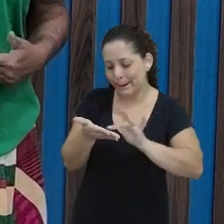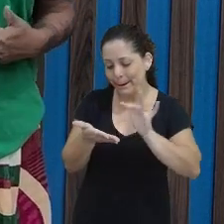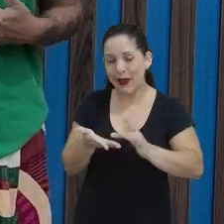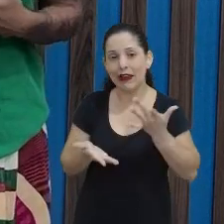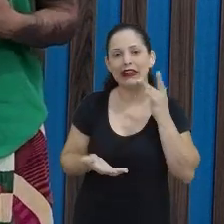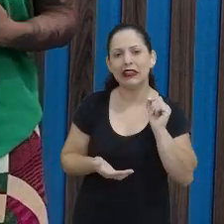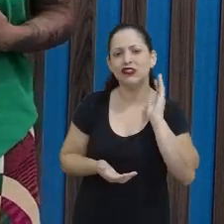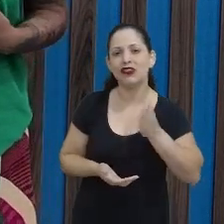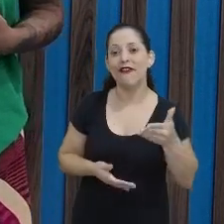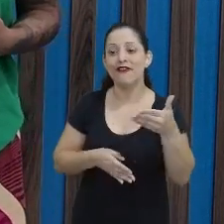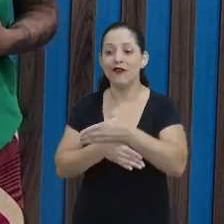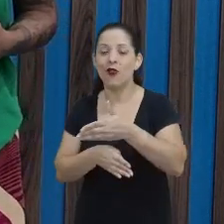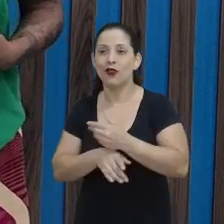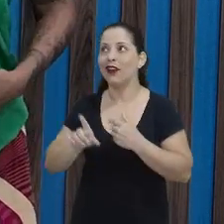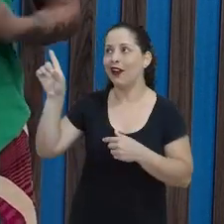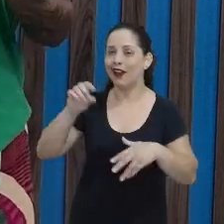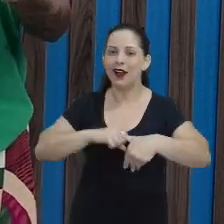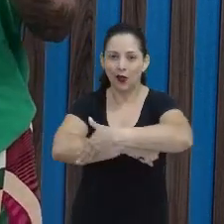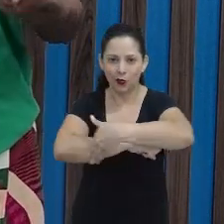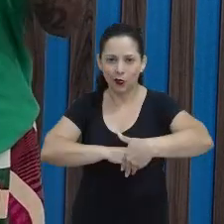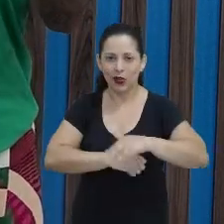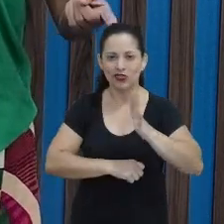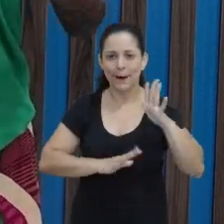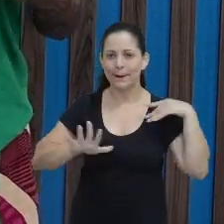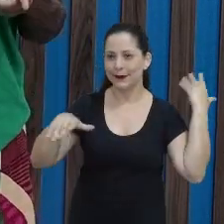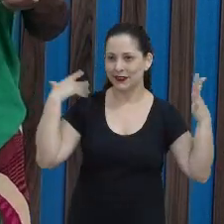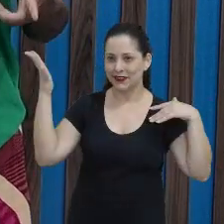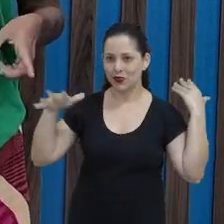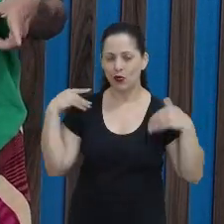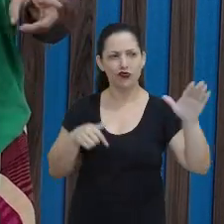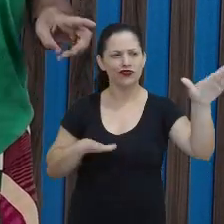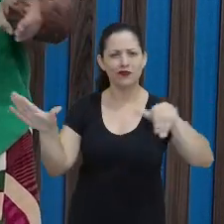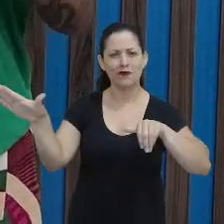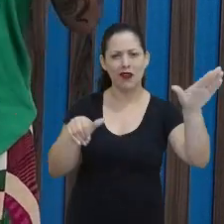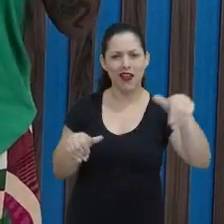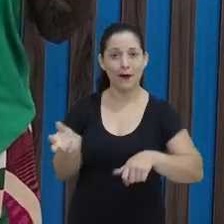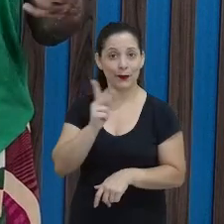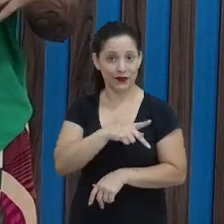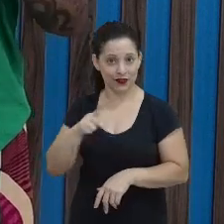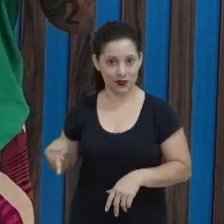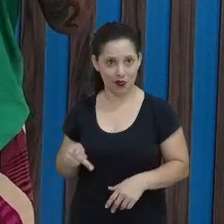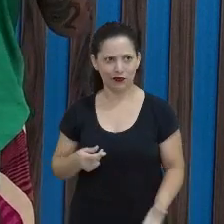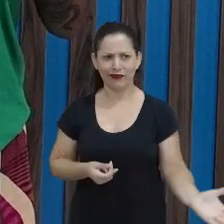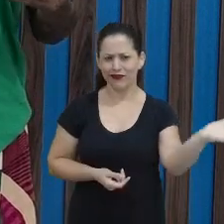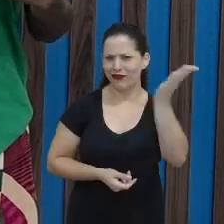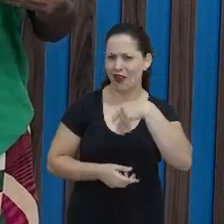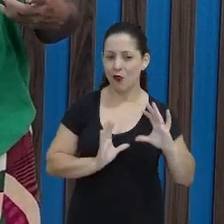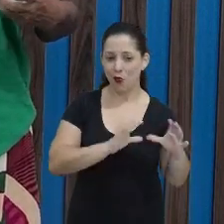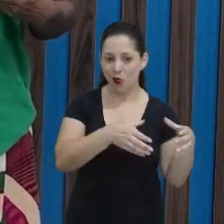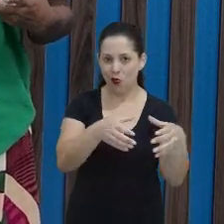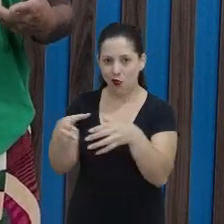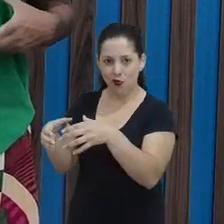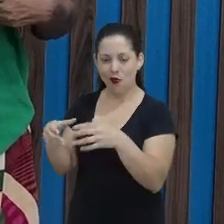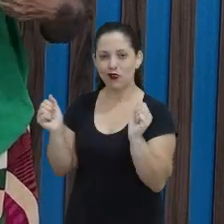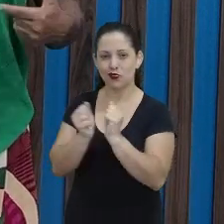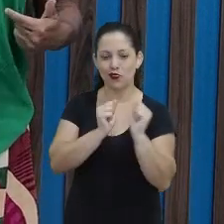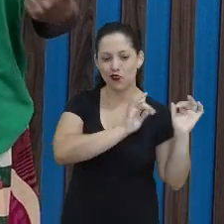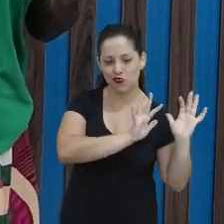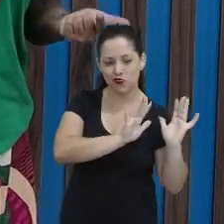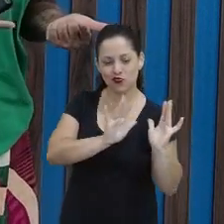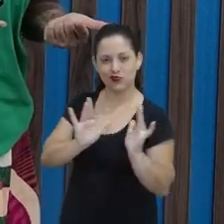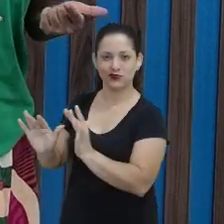Jesus? Quem já fez um passeio como esse? Convidem seu professor, sua professora para poder fazer um passeio por lá com os colegas. Eu já fiz